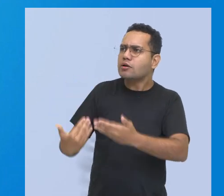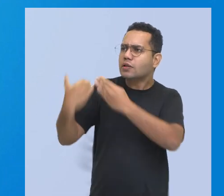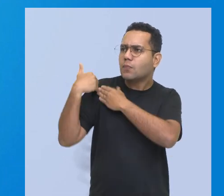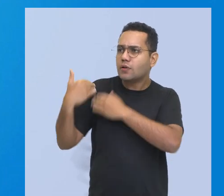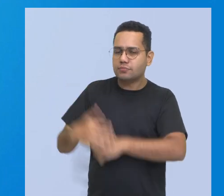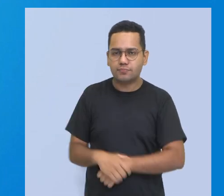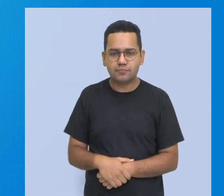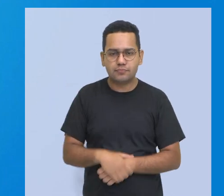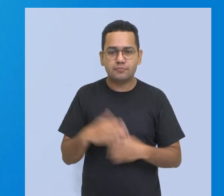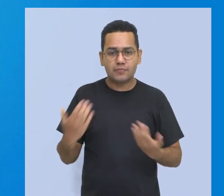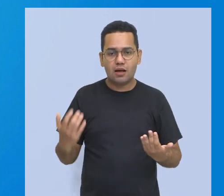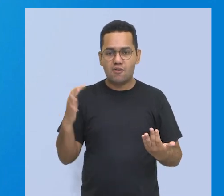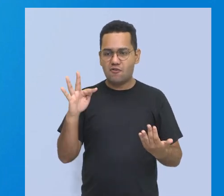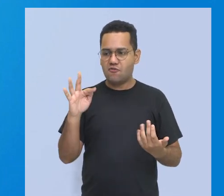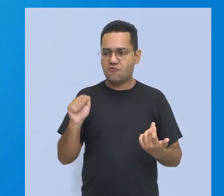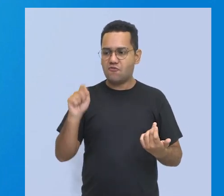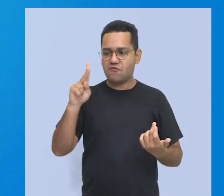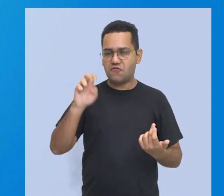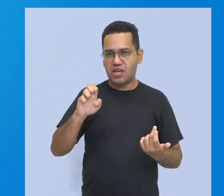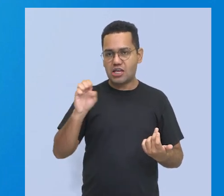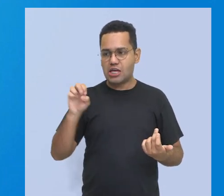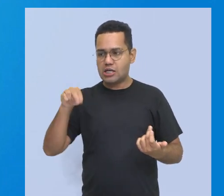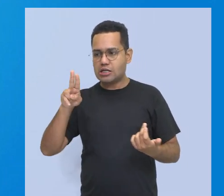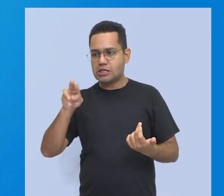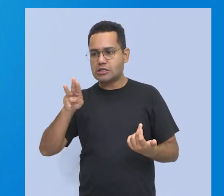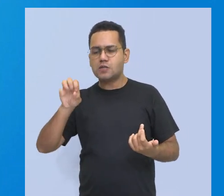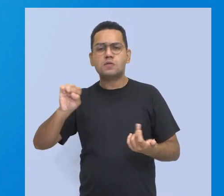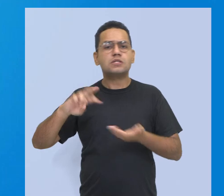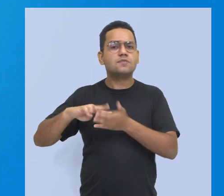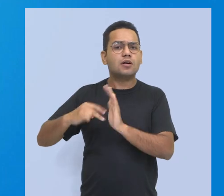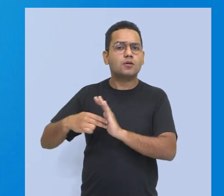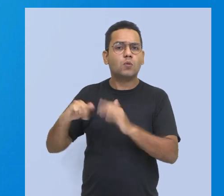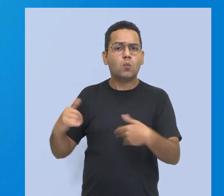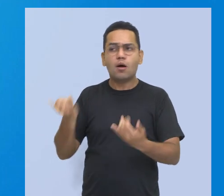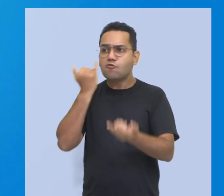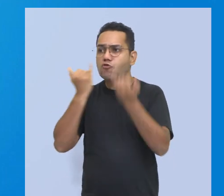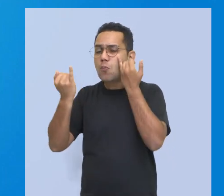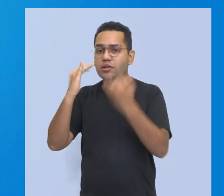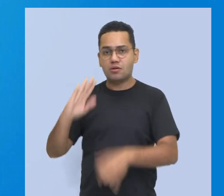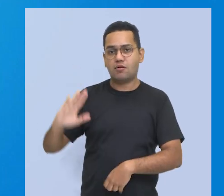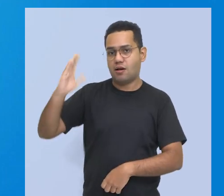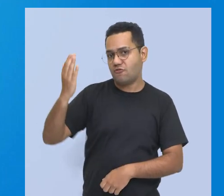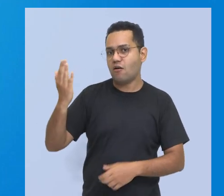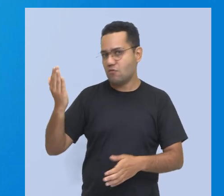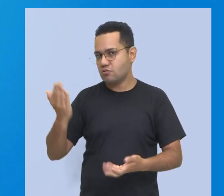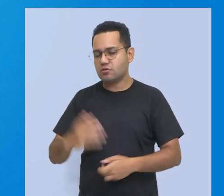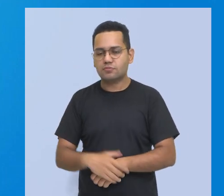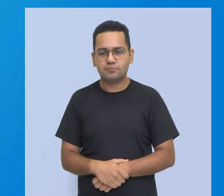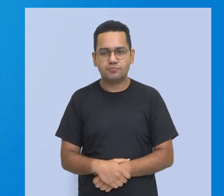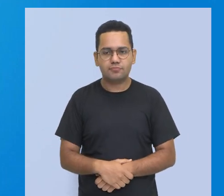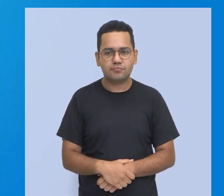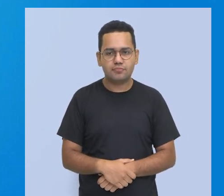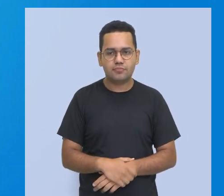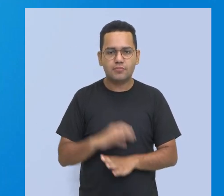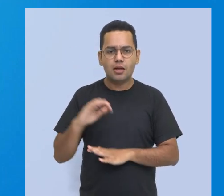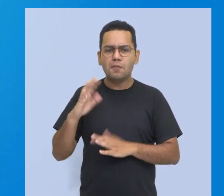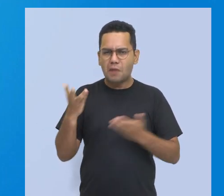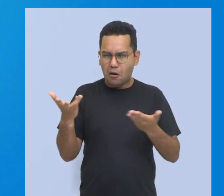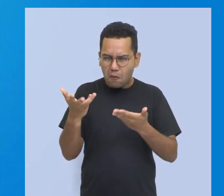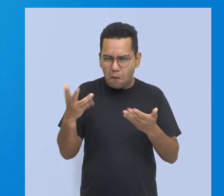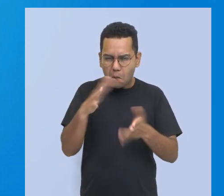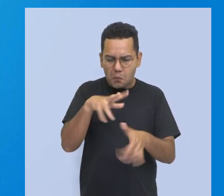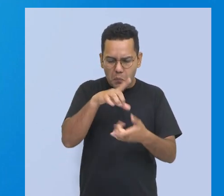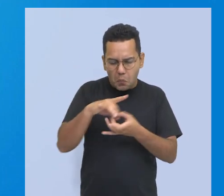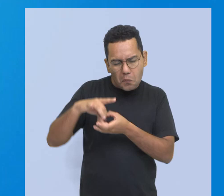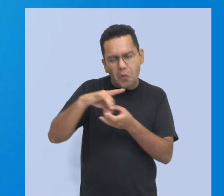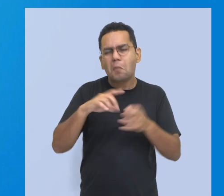Seriam justamente notícias falsas. Então, no mundo que nós estamos vivendo, está muito fácil de se fabricar essas